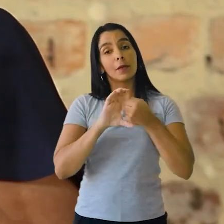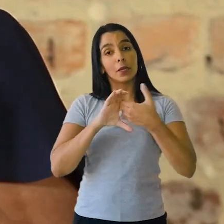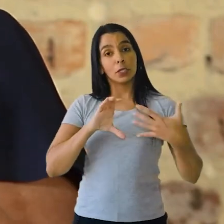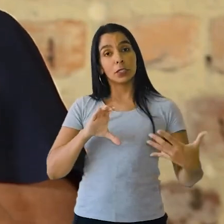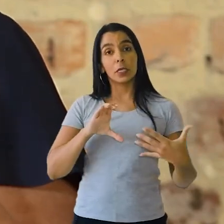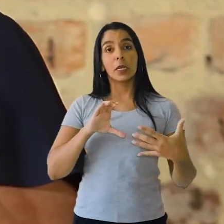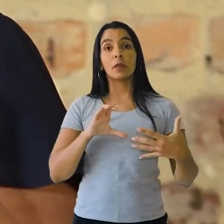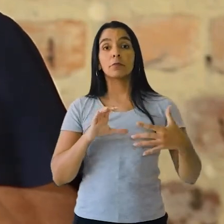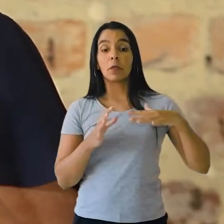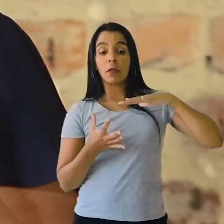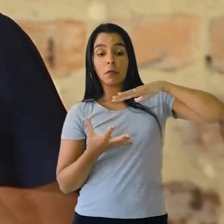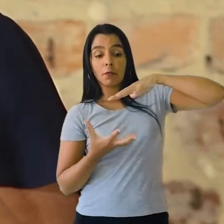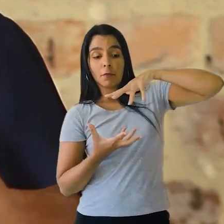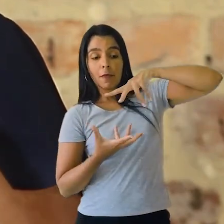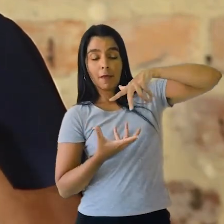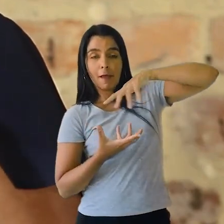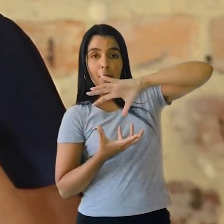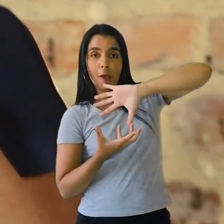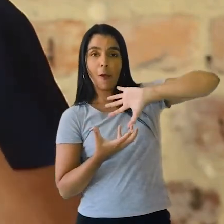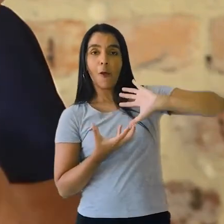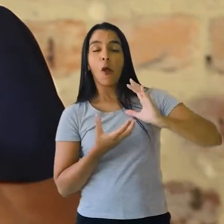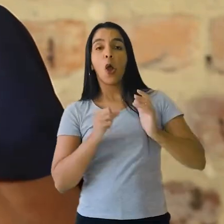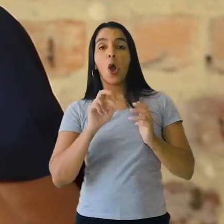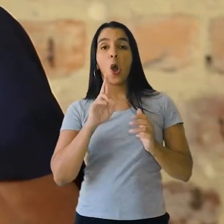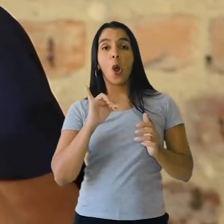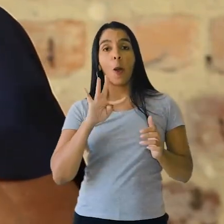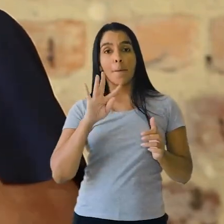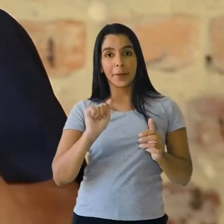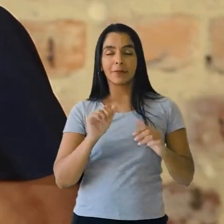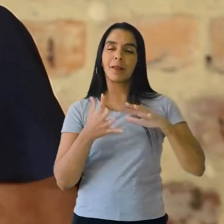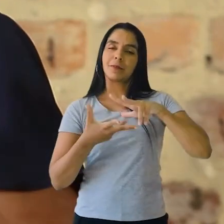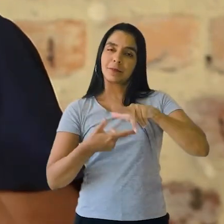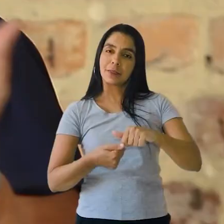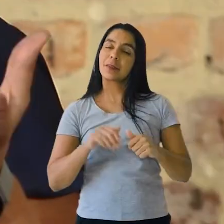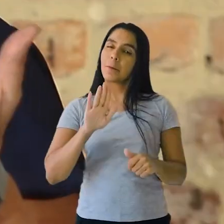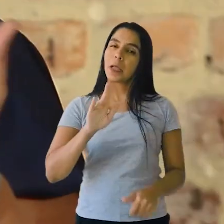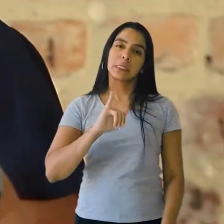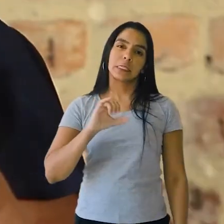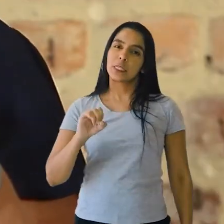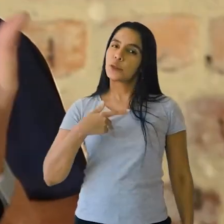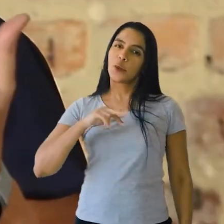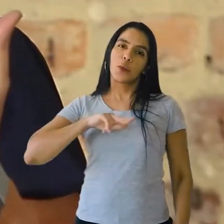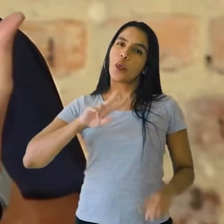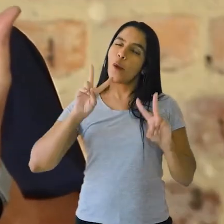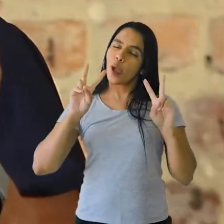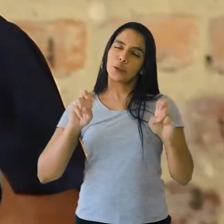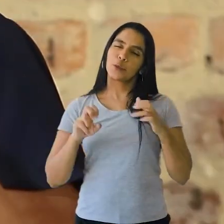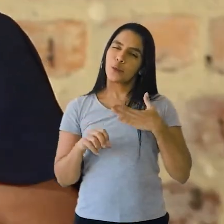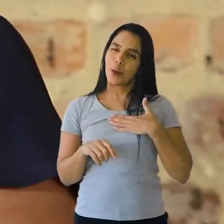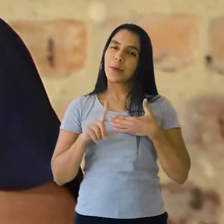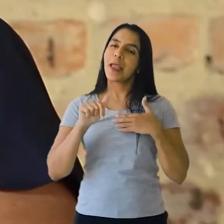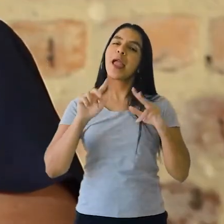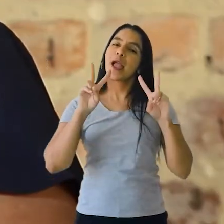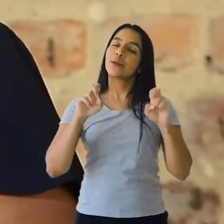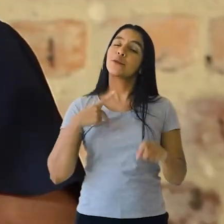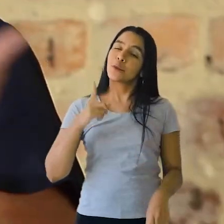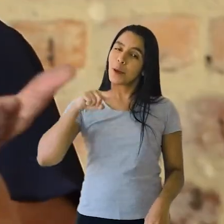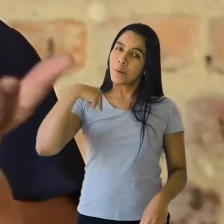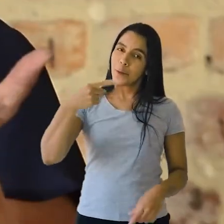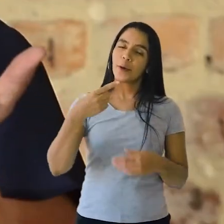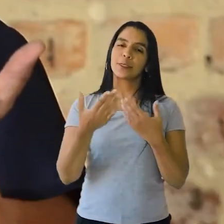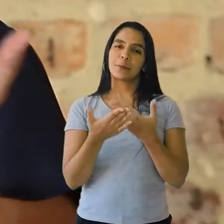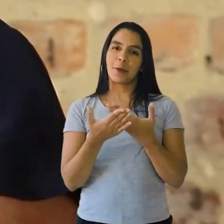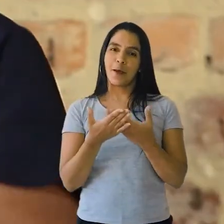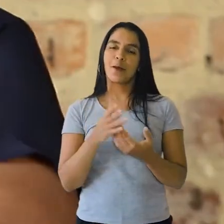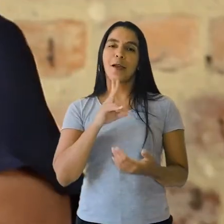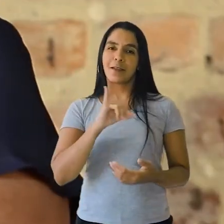gente vai ver que está relacionado com os aspectos da órbita da Terra, né? São variabilidades orbitais, mas isso não é